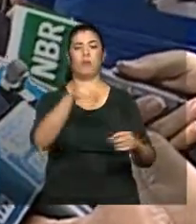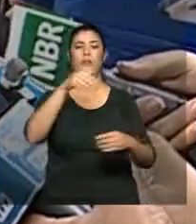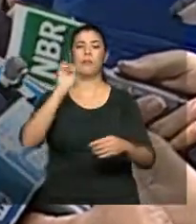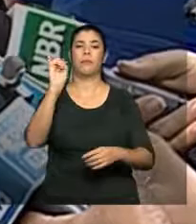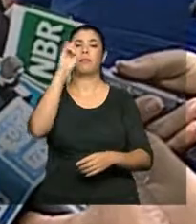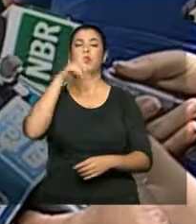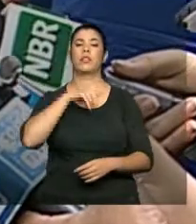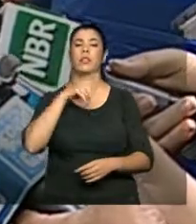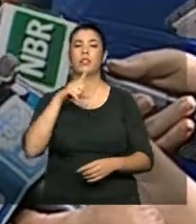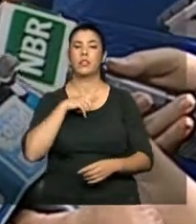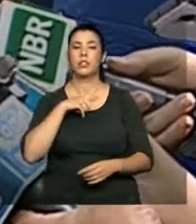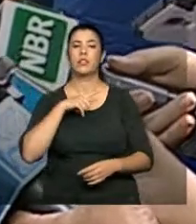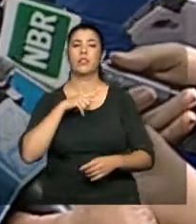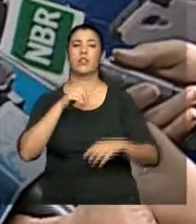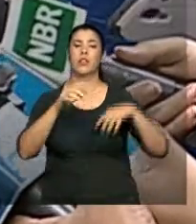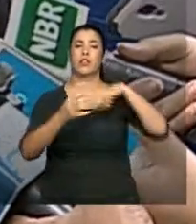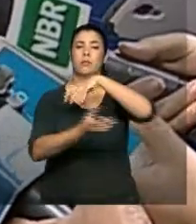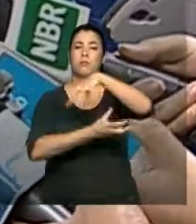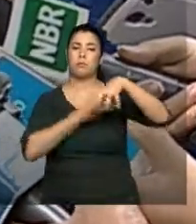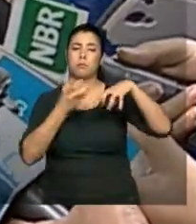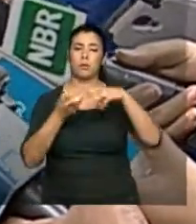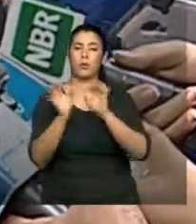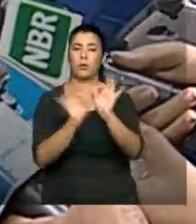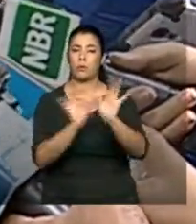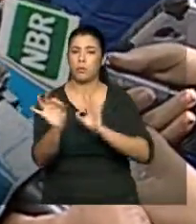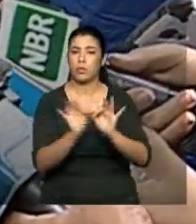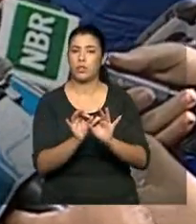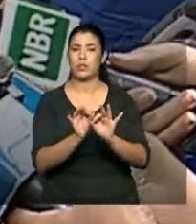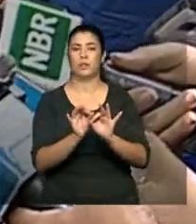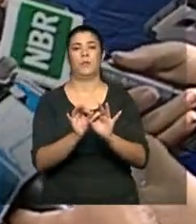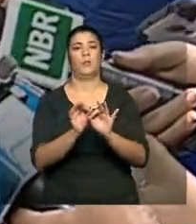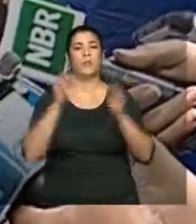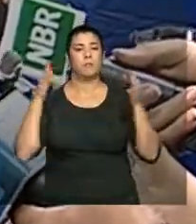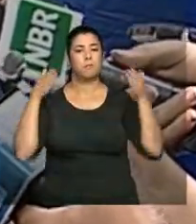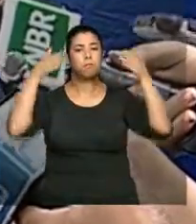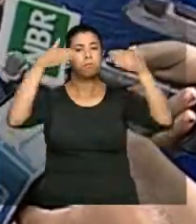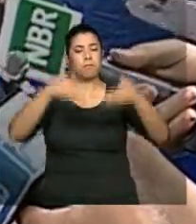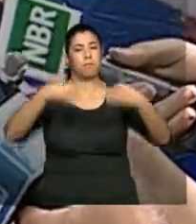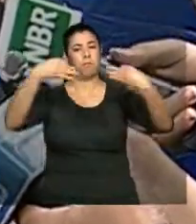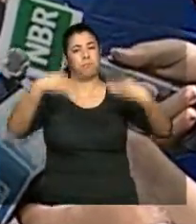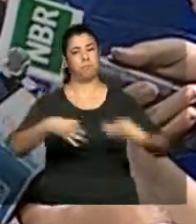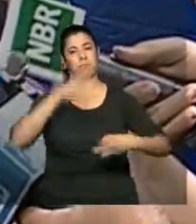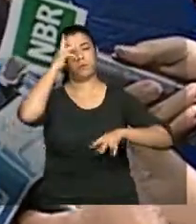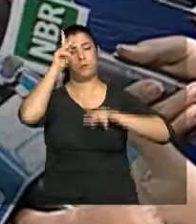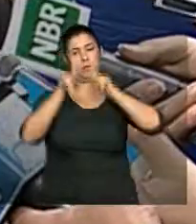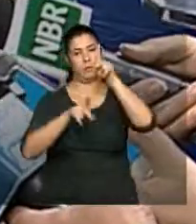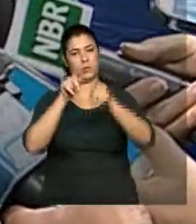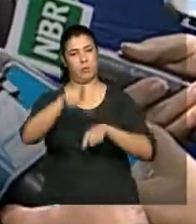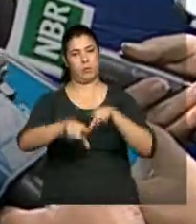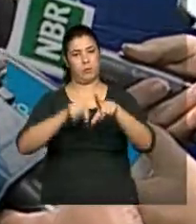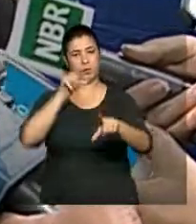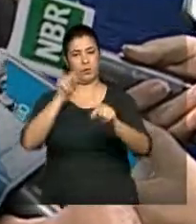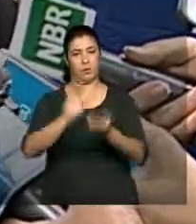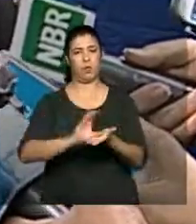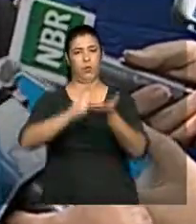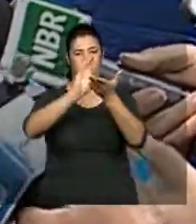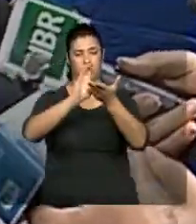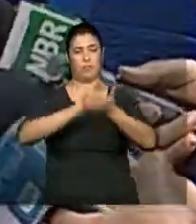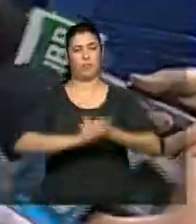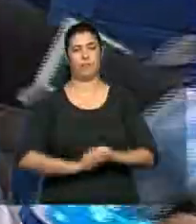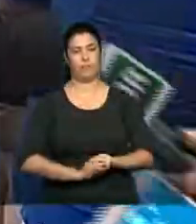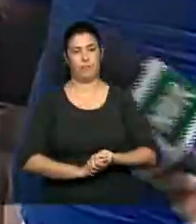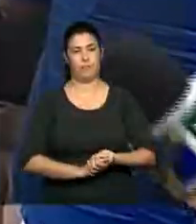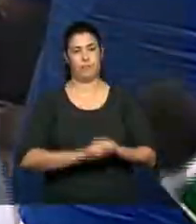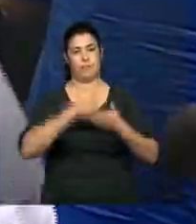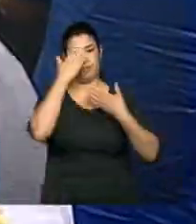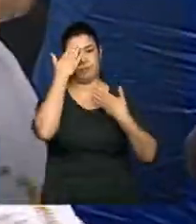termos uma mobilização no sentido de uma forte participação da população na escolha dos seus conselheiros.